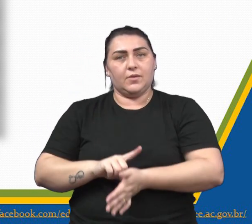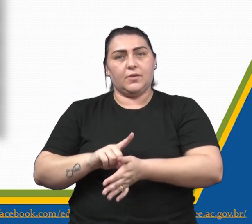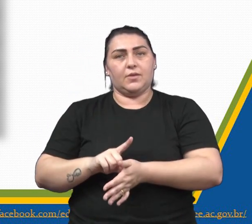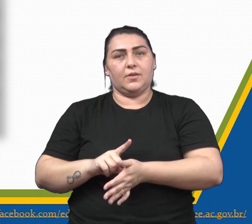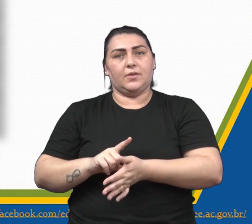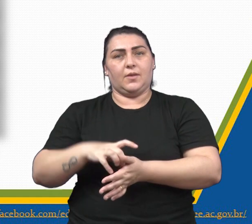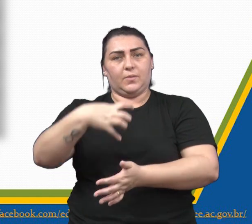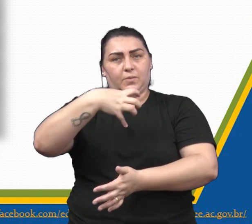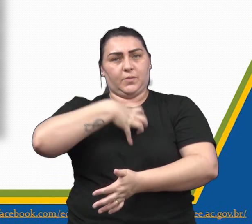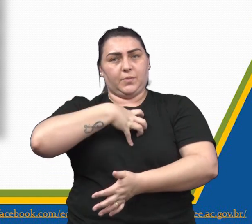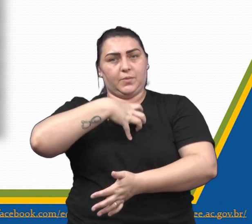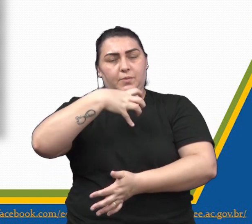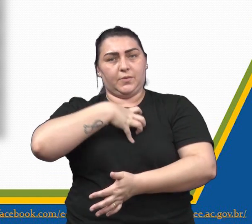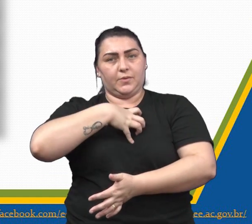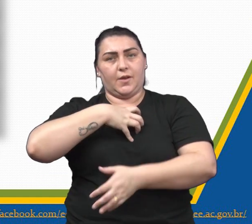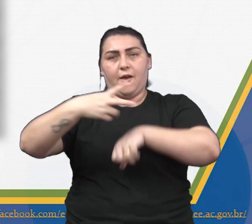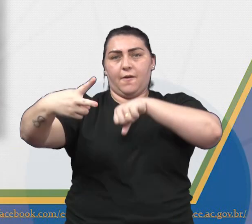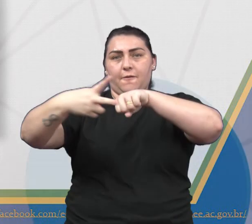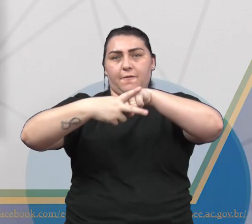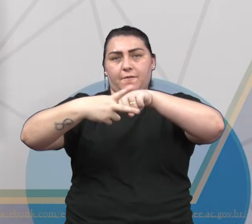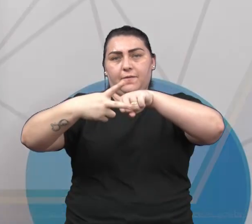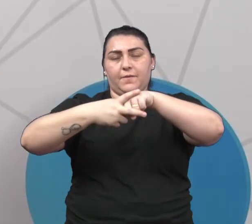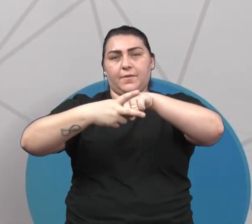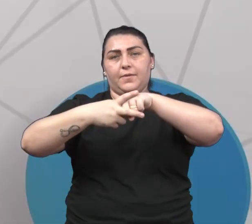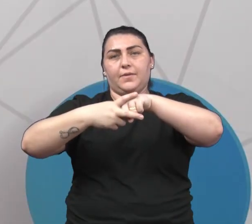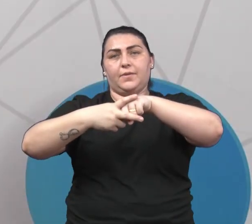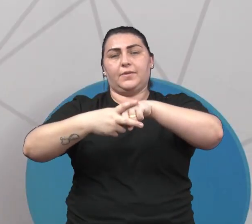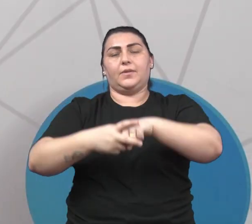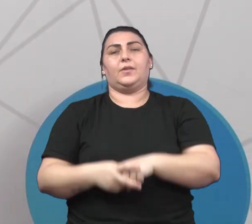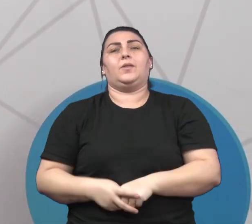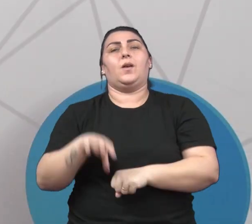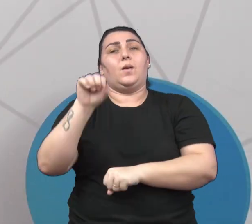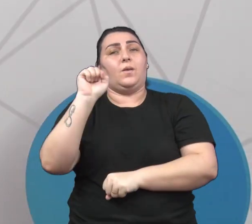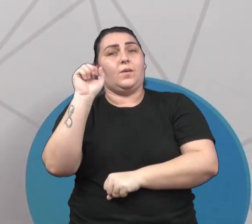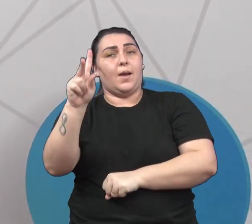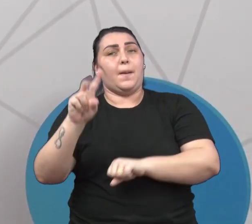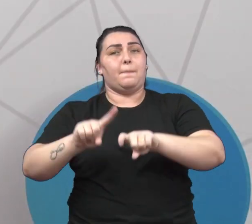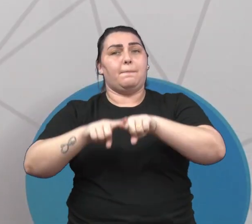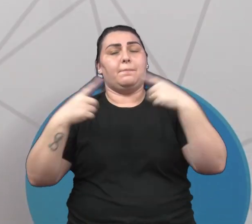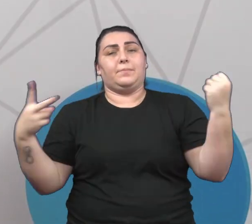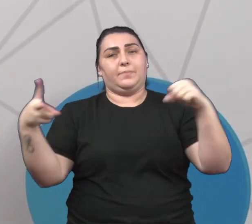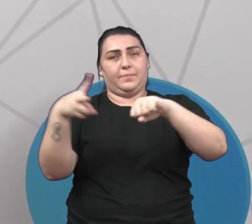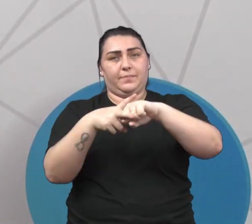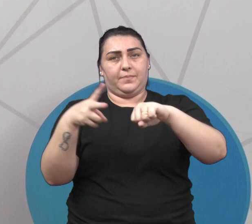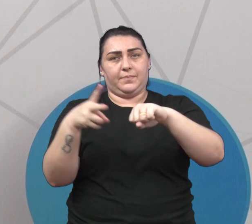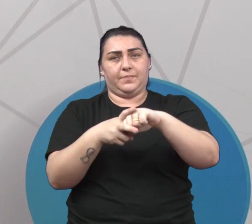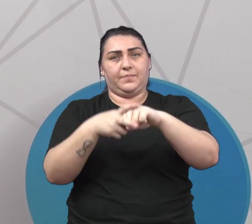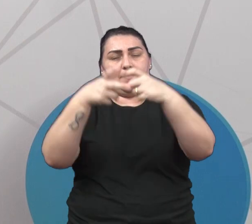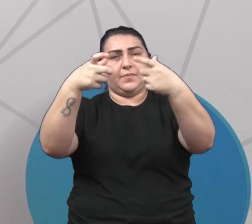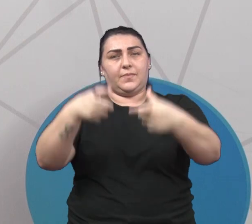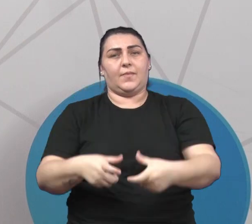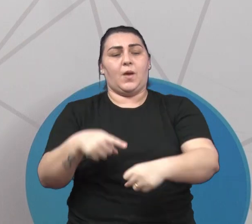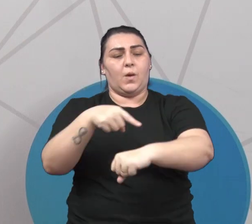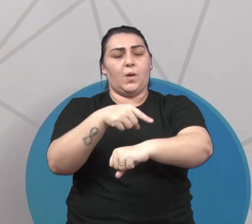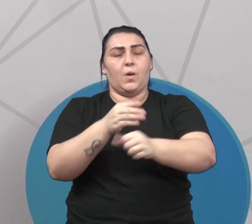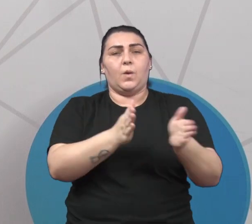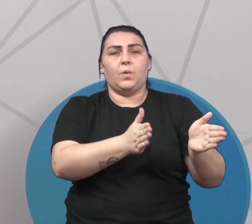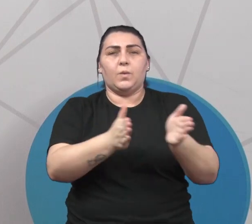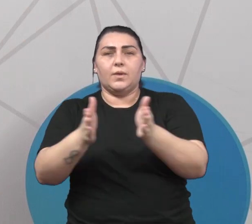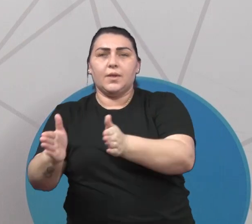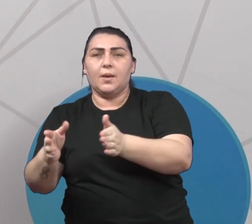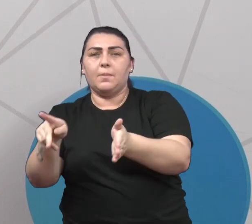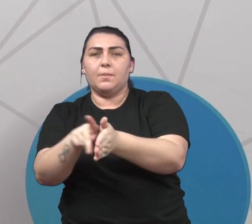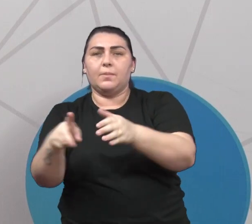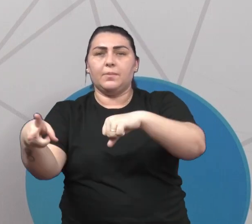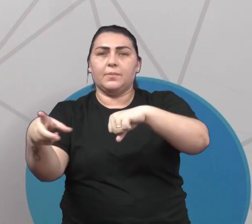estados chamamos de verbo. Ok, mas os verbos, eles se situam em tempos verbais.